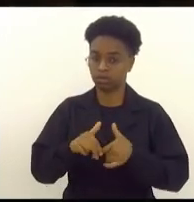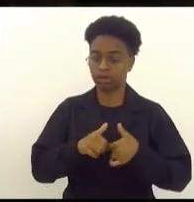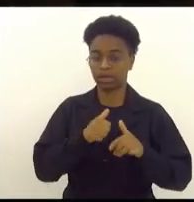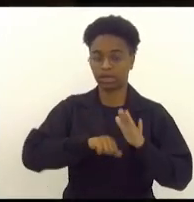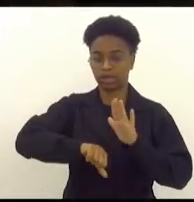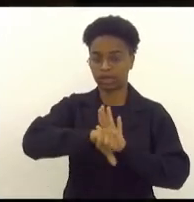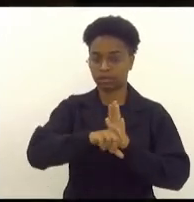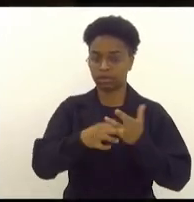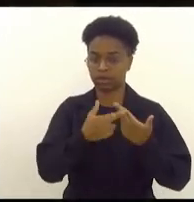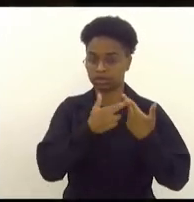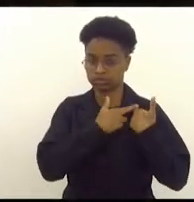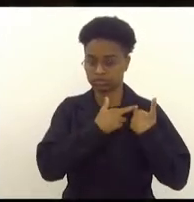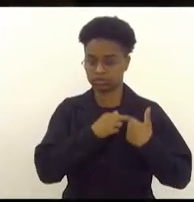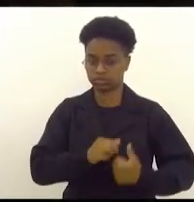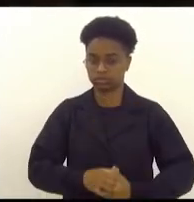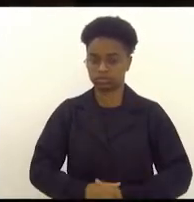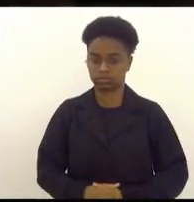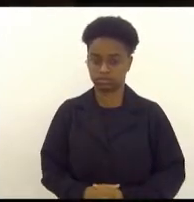responsabilidade